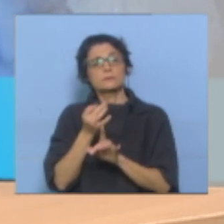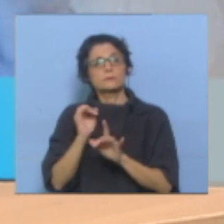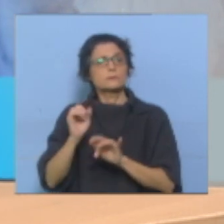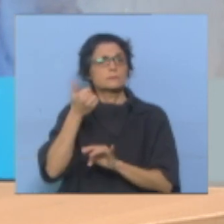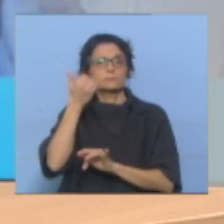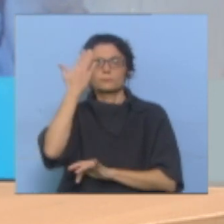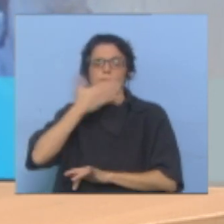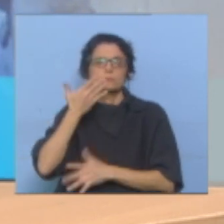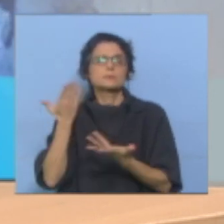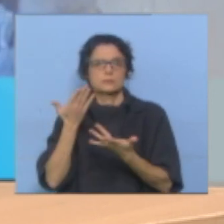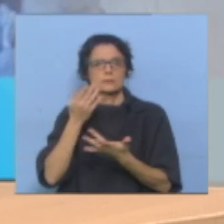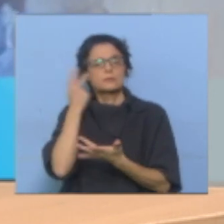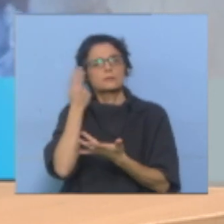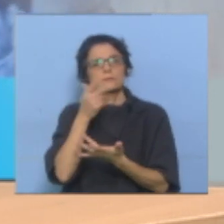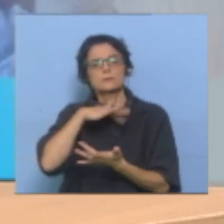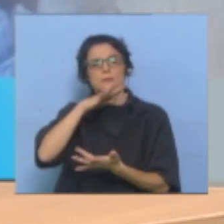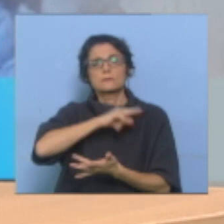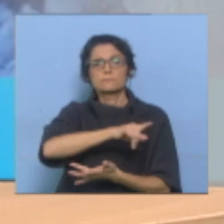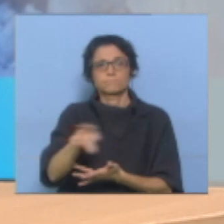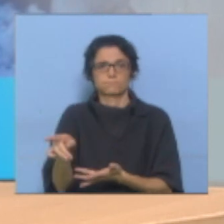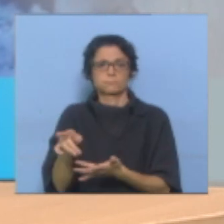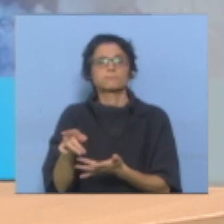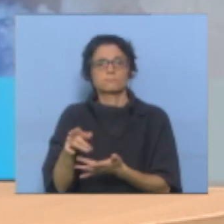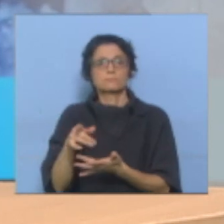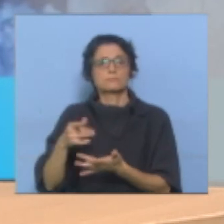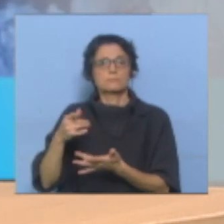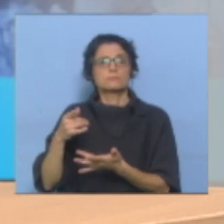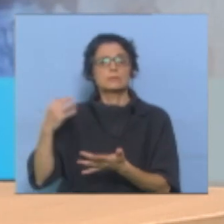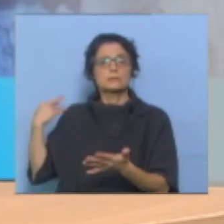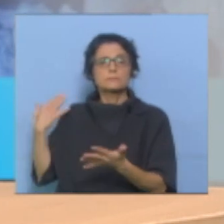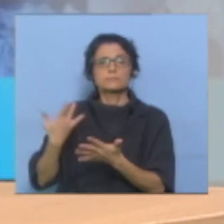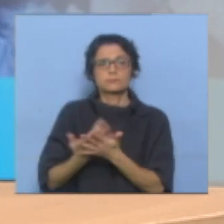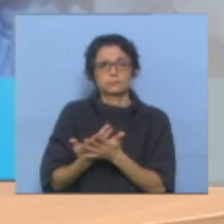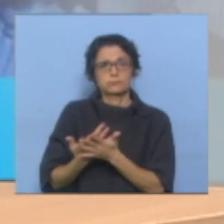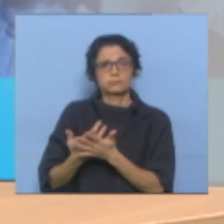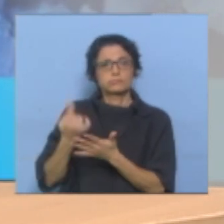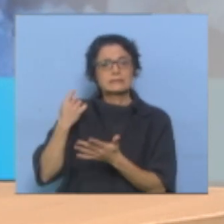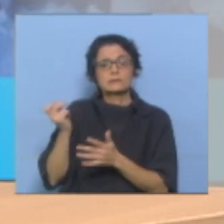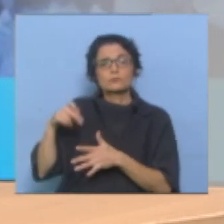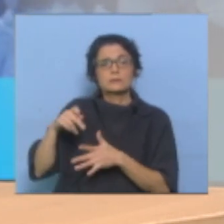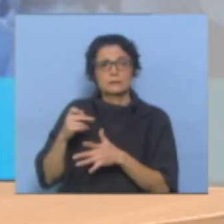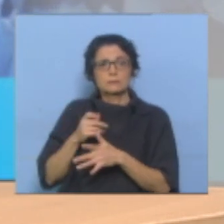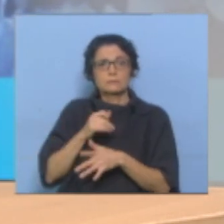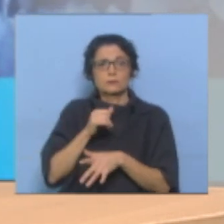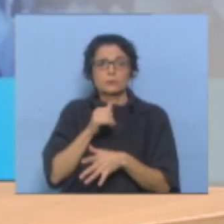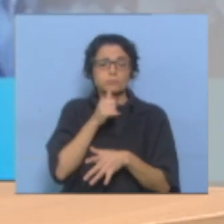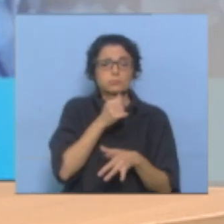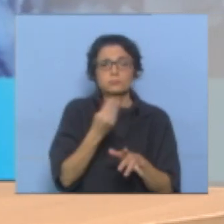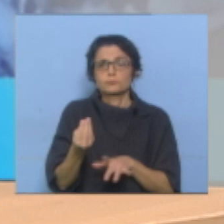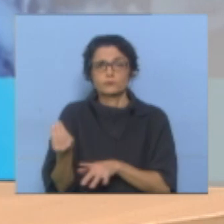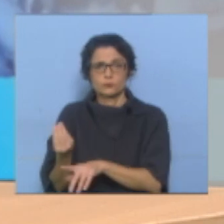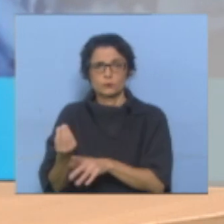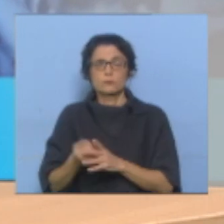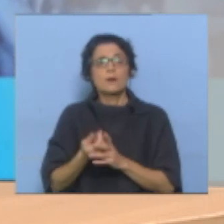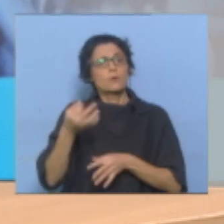destas famílias desde que aconteceu a tragédia. É importante aqui percebermos que este Tribunal não julga